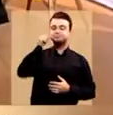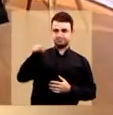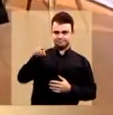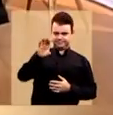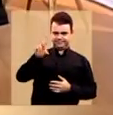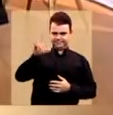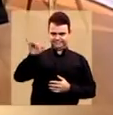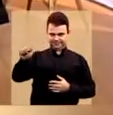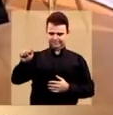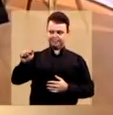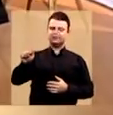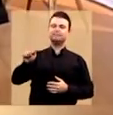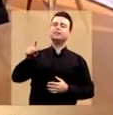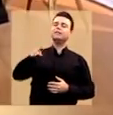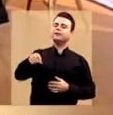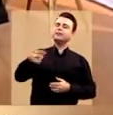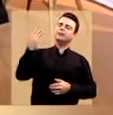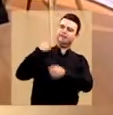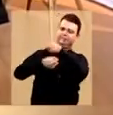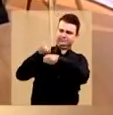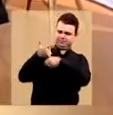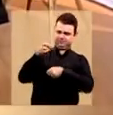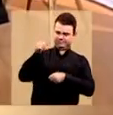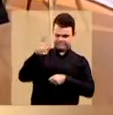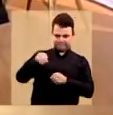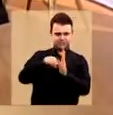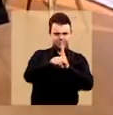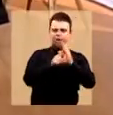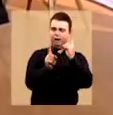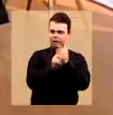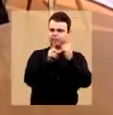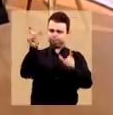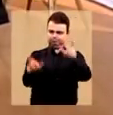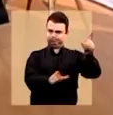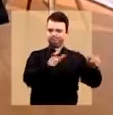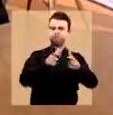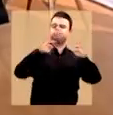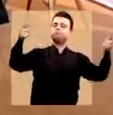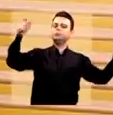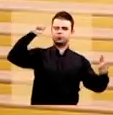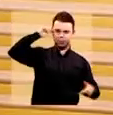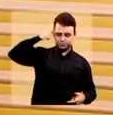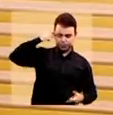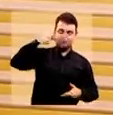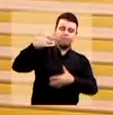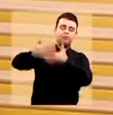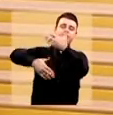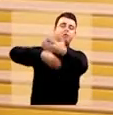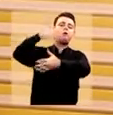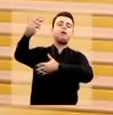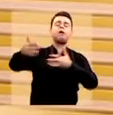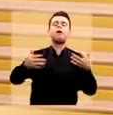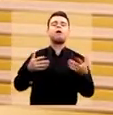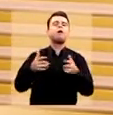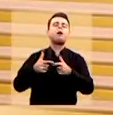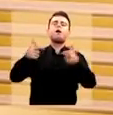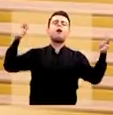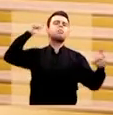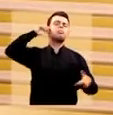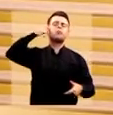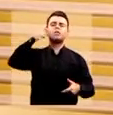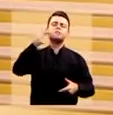ainda falando um pouco de dados de 2010, que é o que a gente tem com relação à população. SEAD falava que a gente, em 2010, os negros